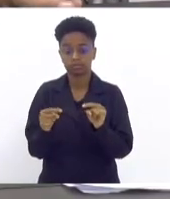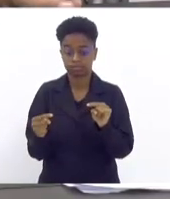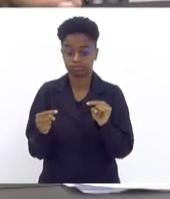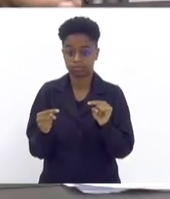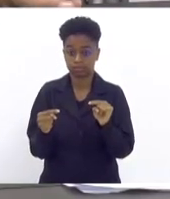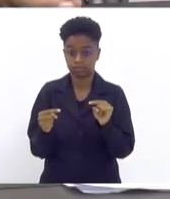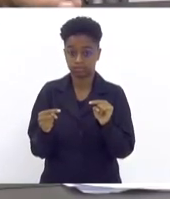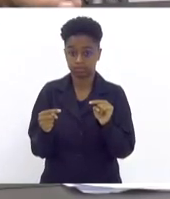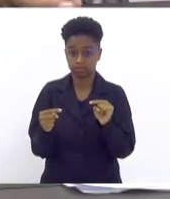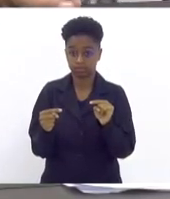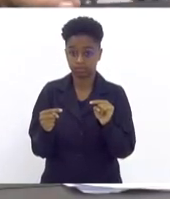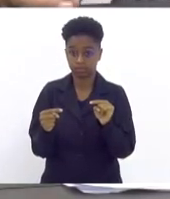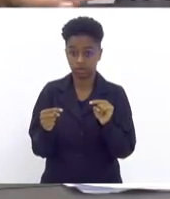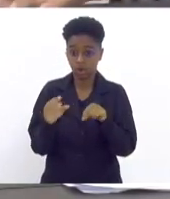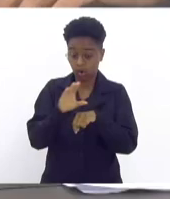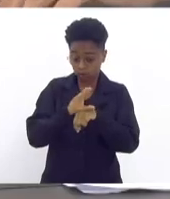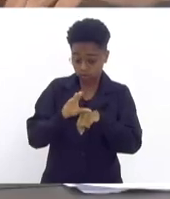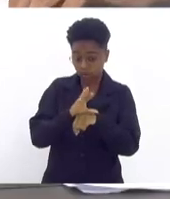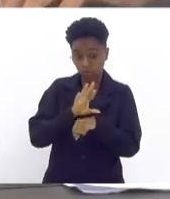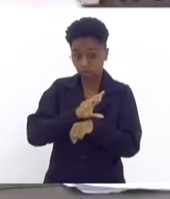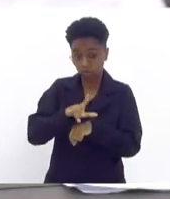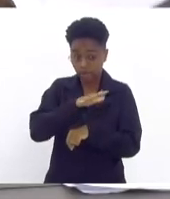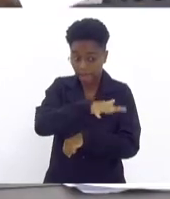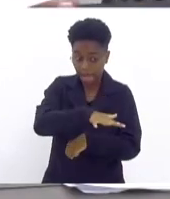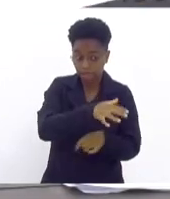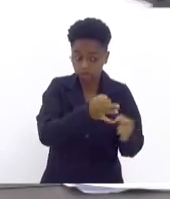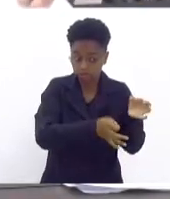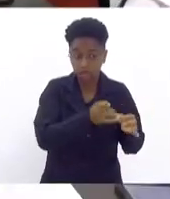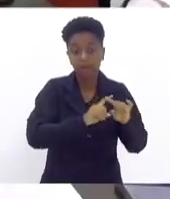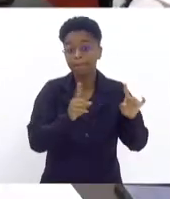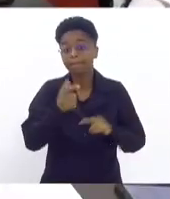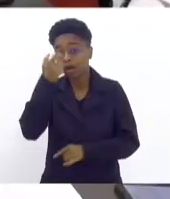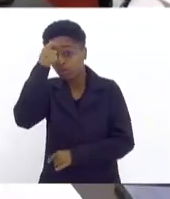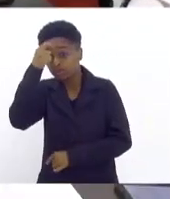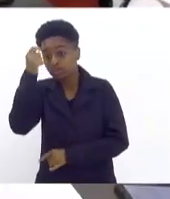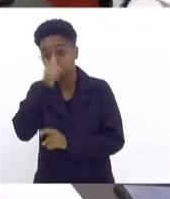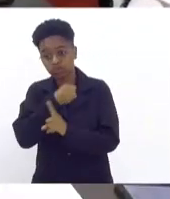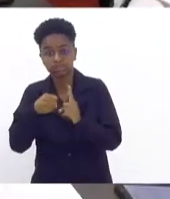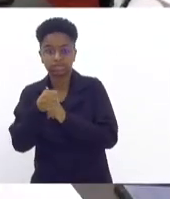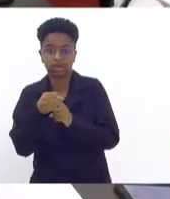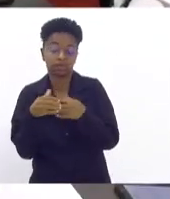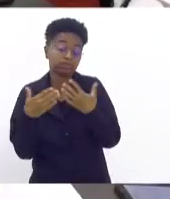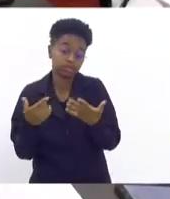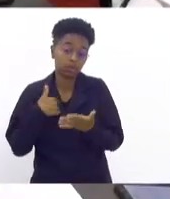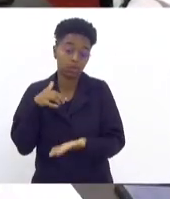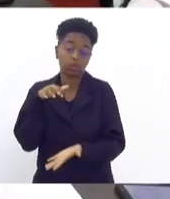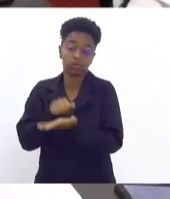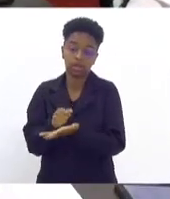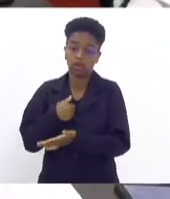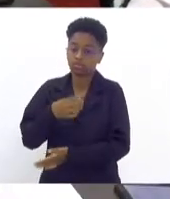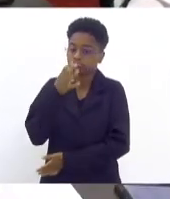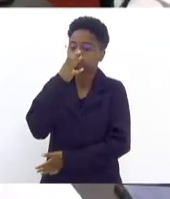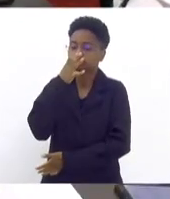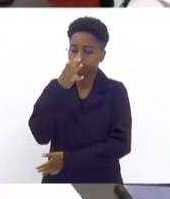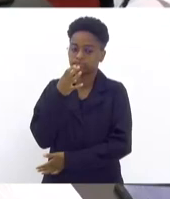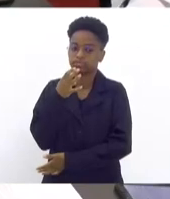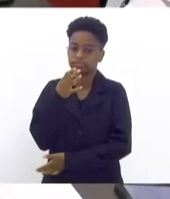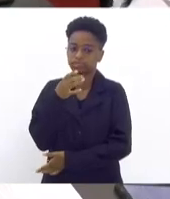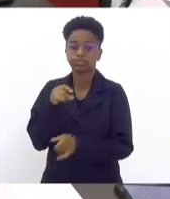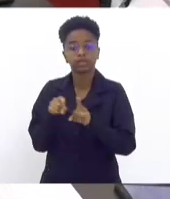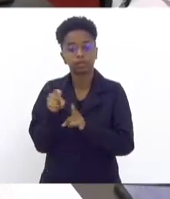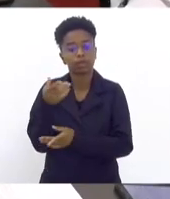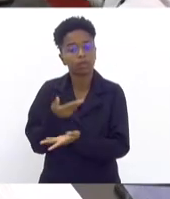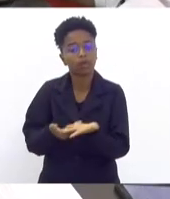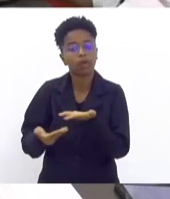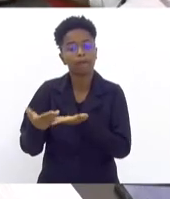constitucional, não pelo mérito jurídico, mas pela consciência social. Queria só registrar que eu admiro e